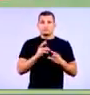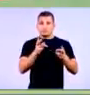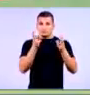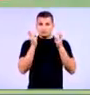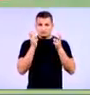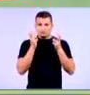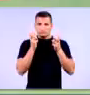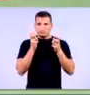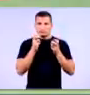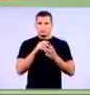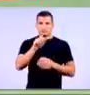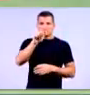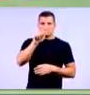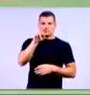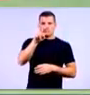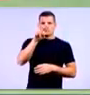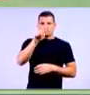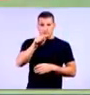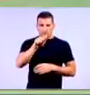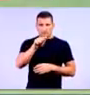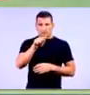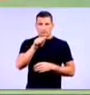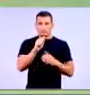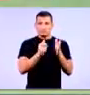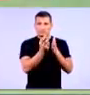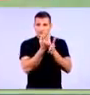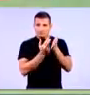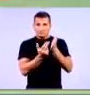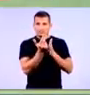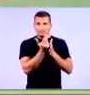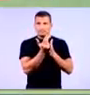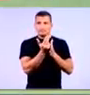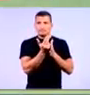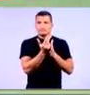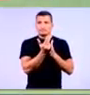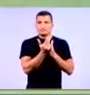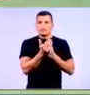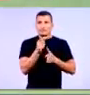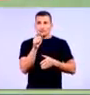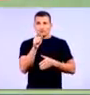percebam que o nosso AVA, o nosso mapa mental aqui, ele